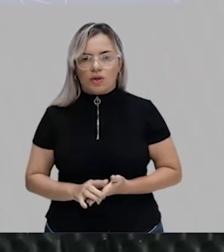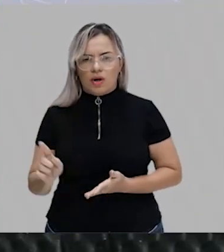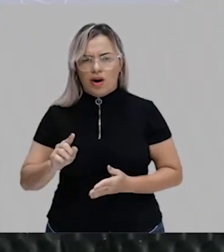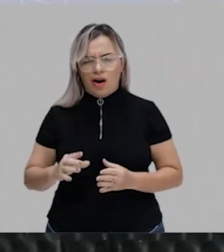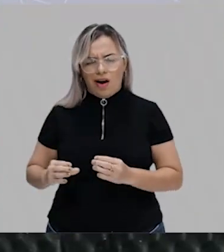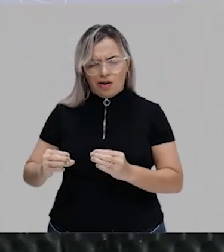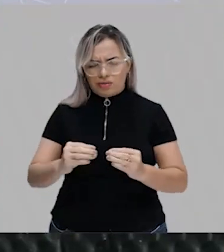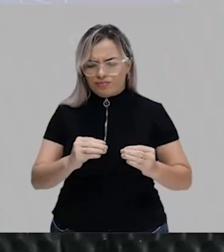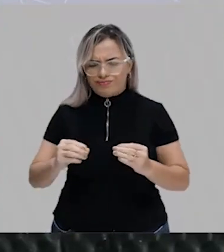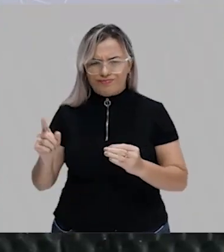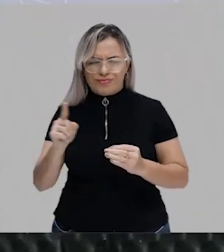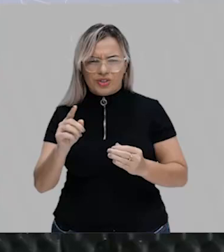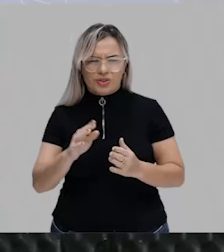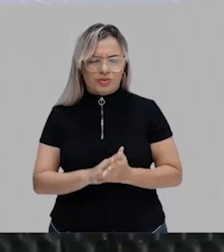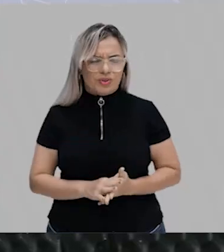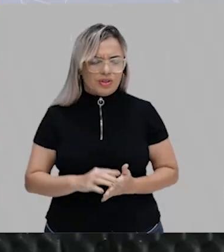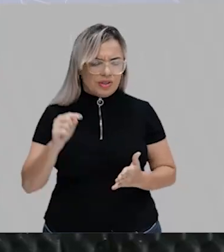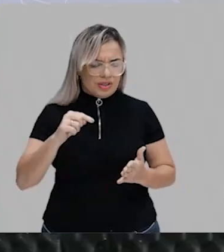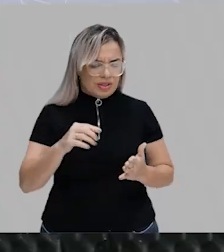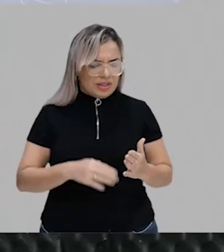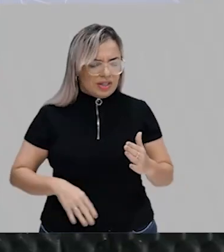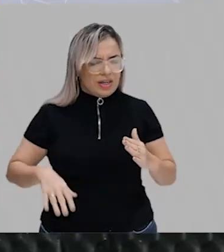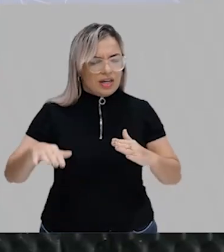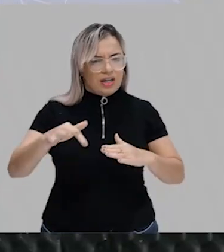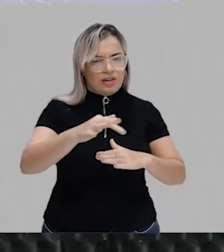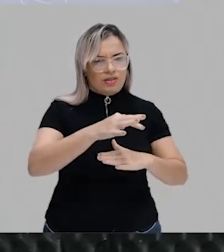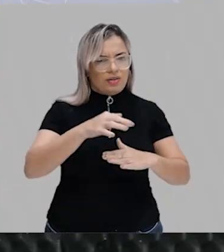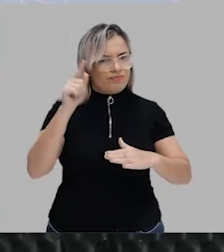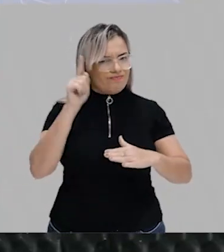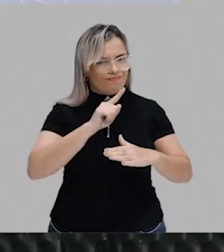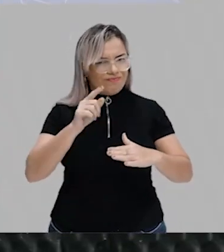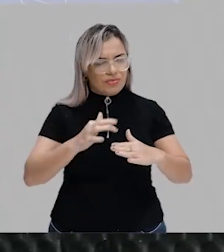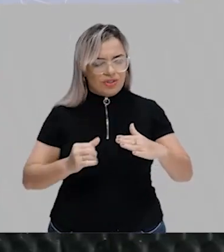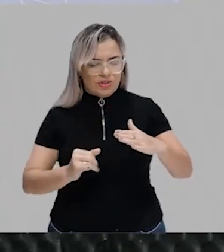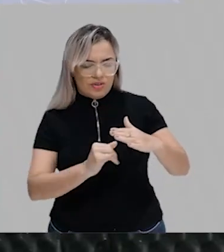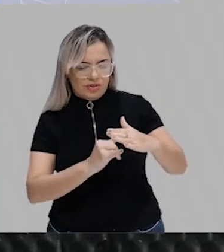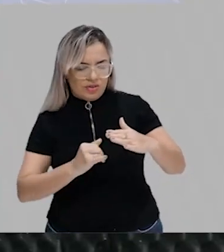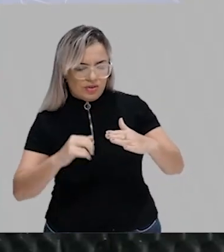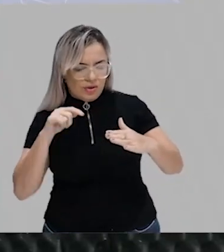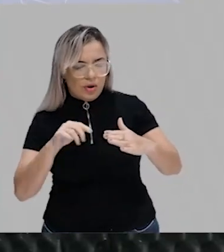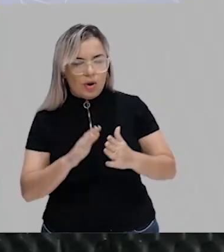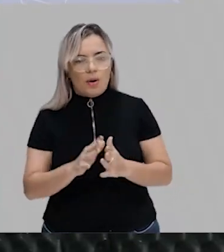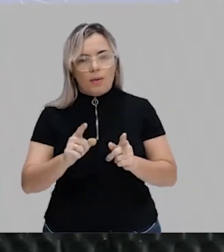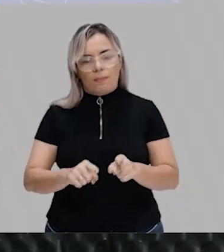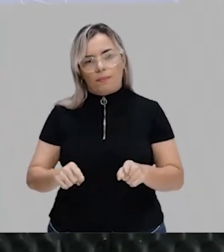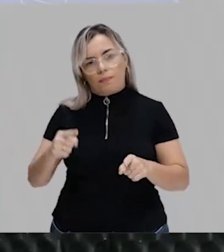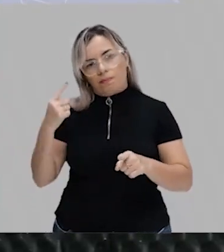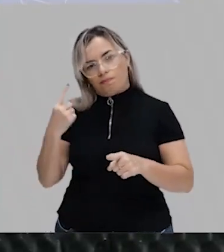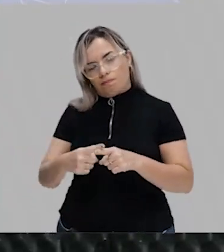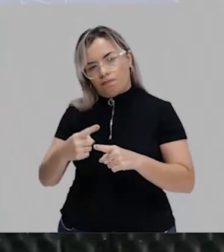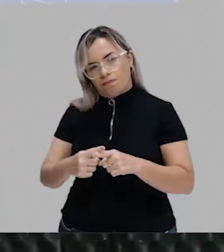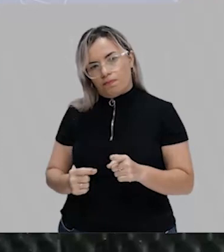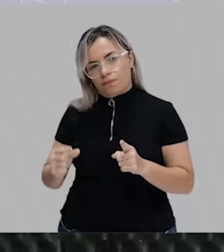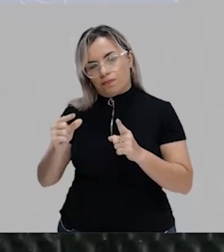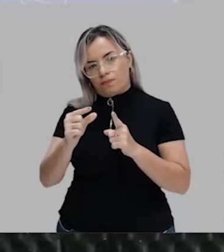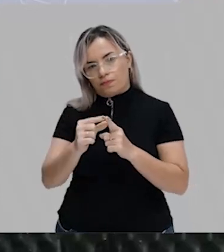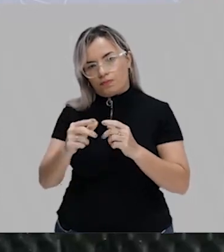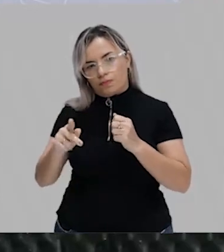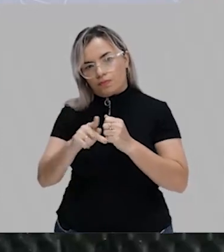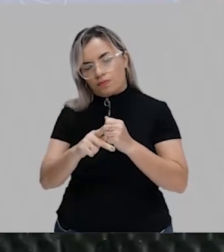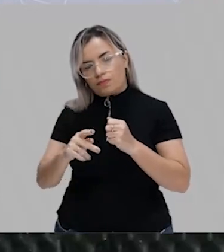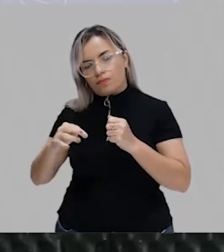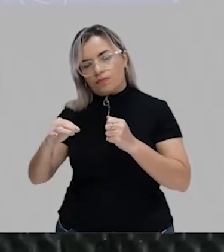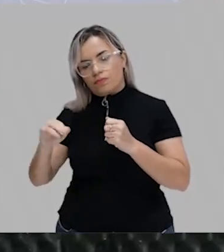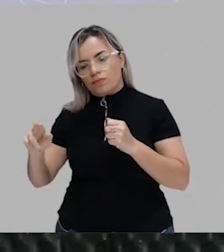essa formalidade toda. Por quê? Porque o tu é um pronome que eu vou utilizar com mais informalidade, com pessoas mais